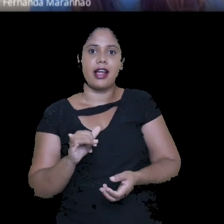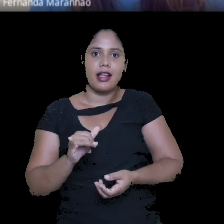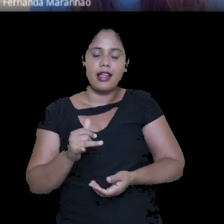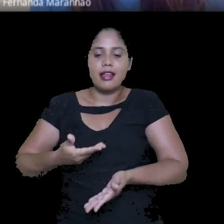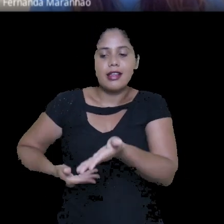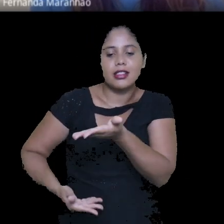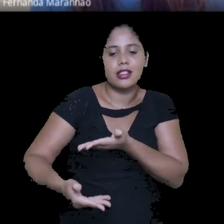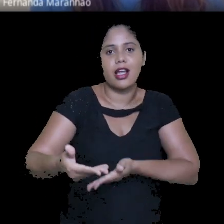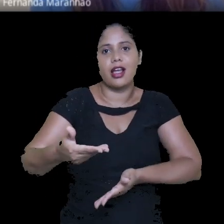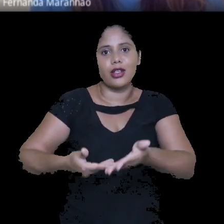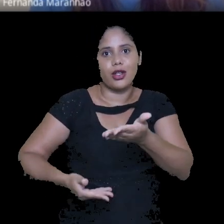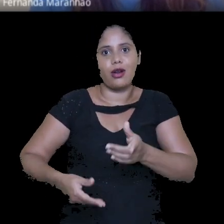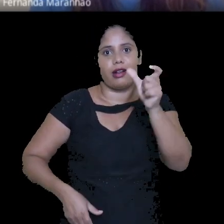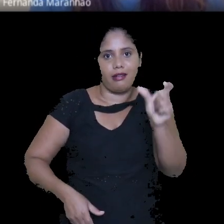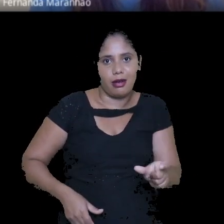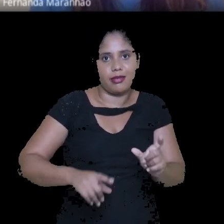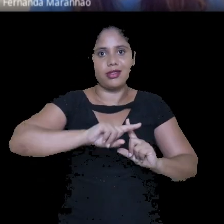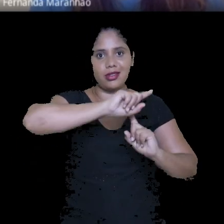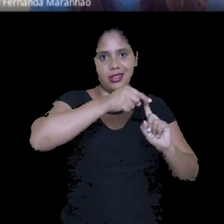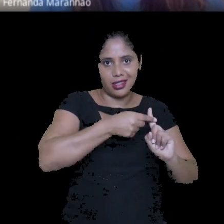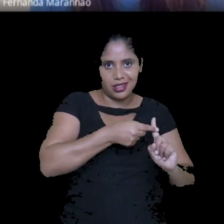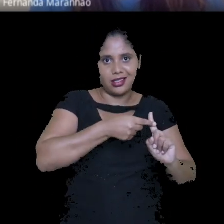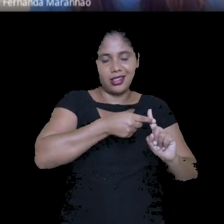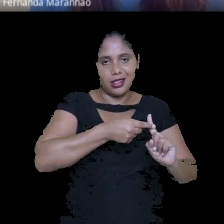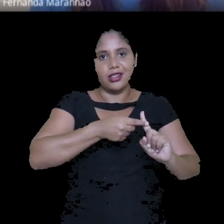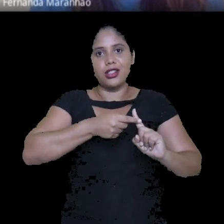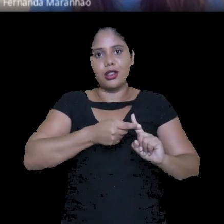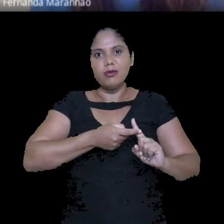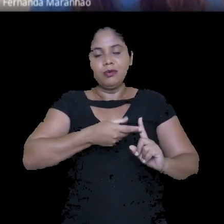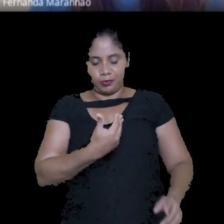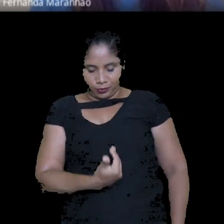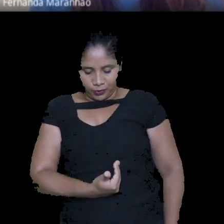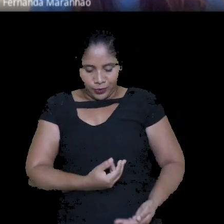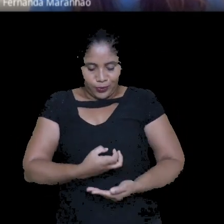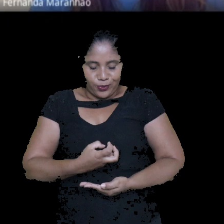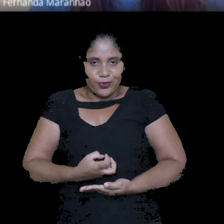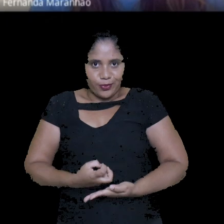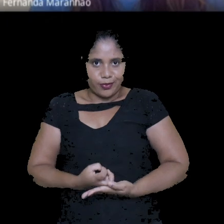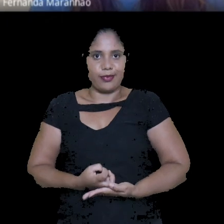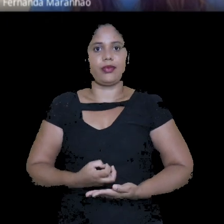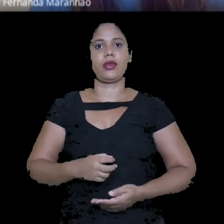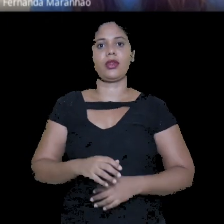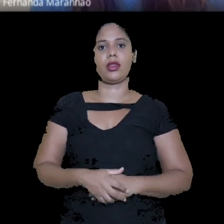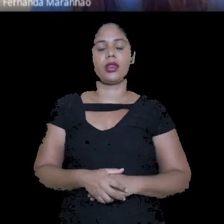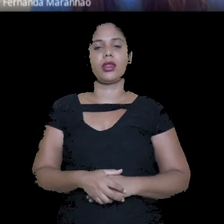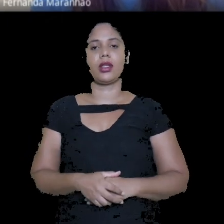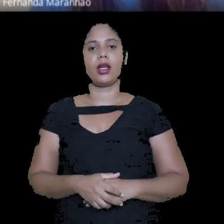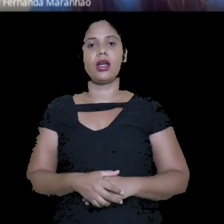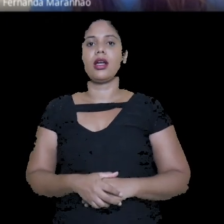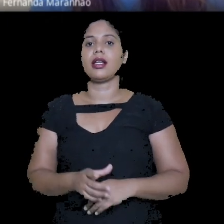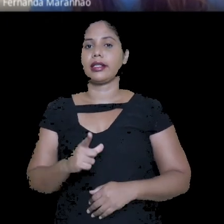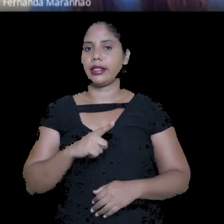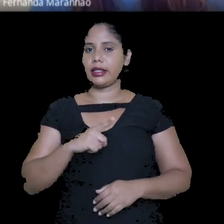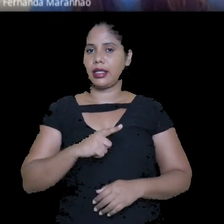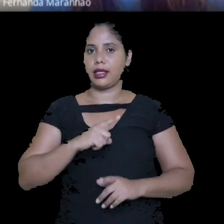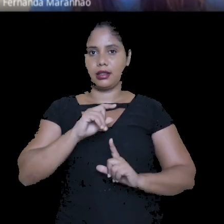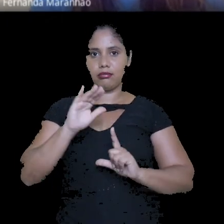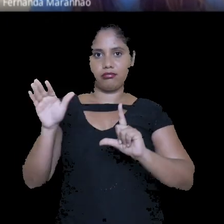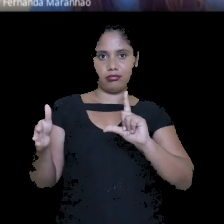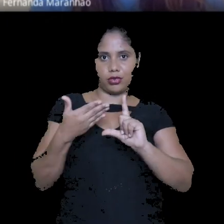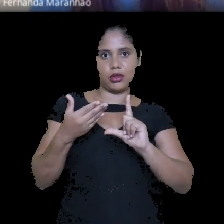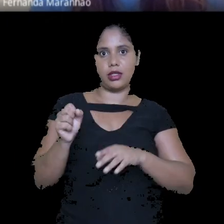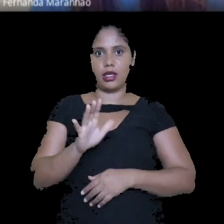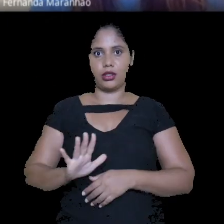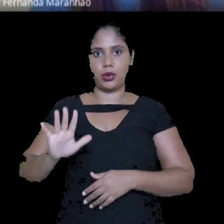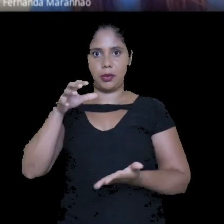uma imagem dos vasos da circulação uterina, onde se vê a artéria uterina, que recebe sangue das artérias